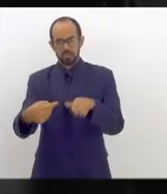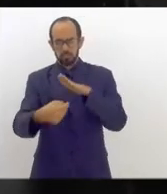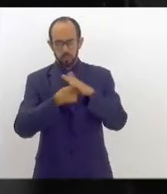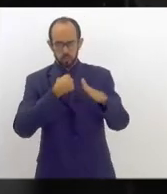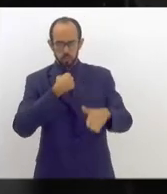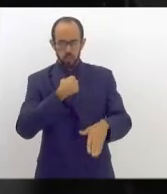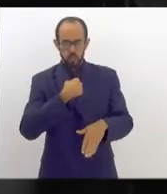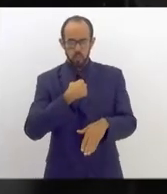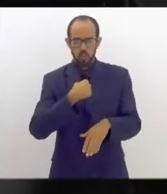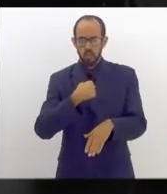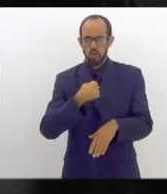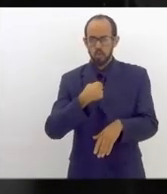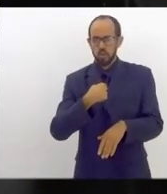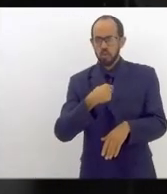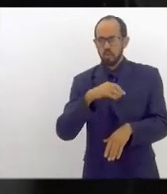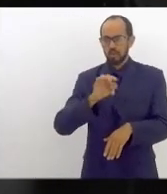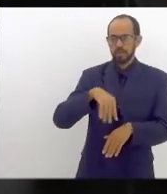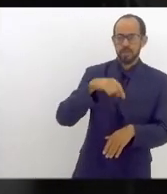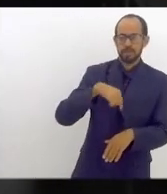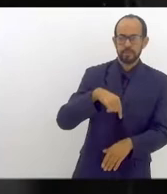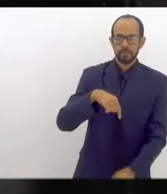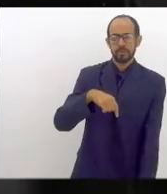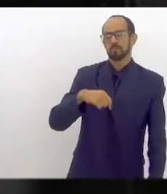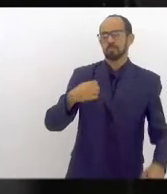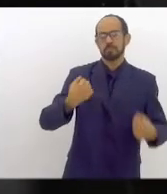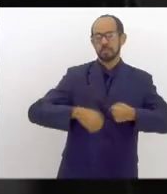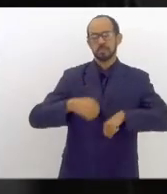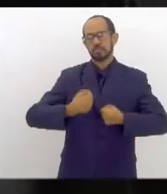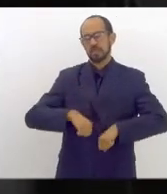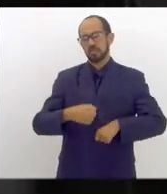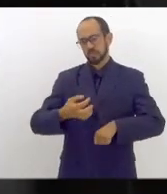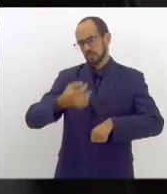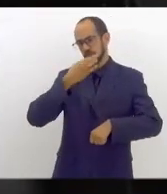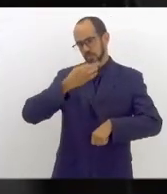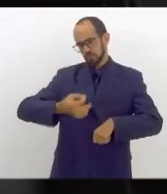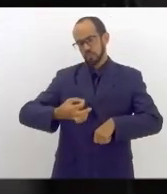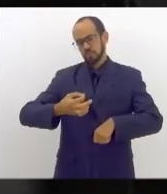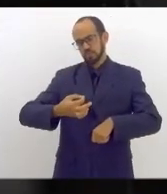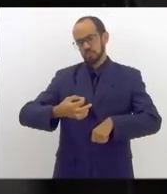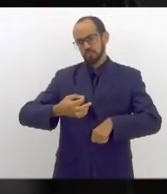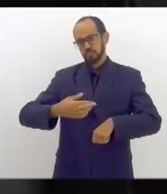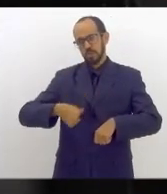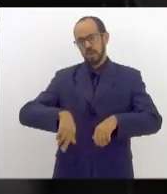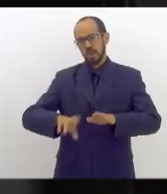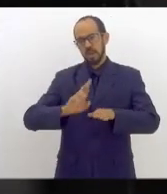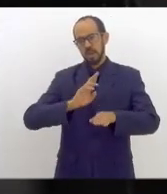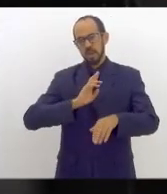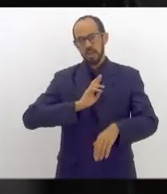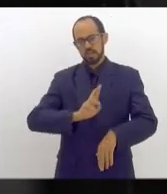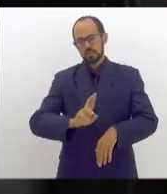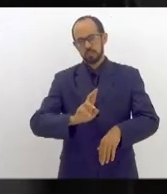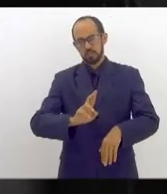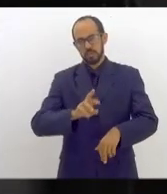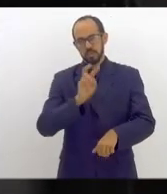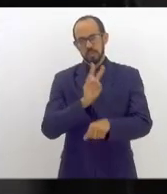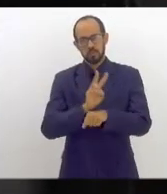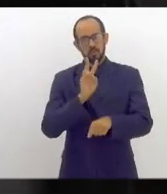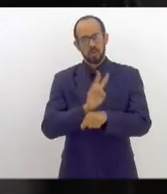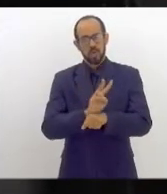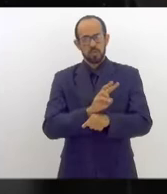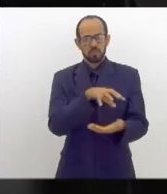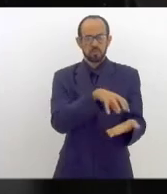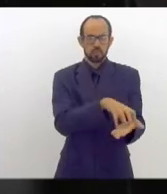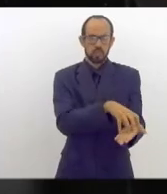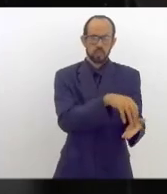né Quem deveria ser indicado para responder provisoriamente por uma zona eleitoral